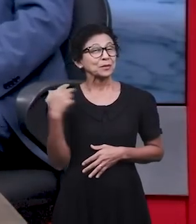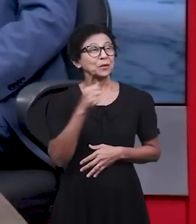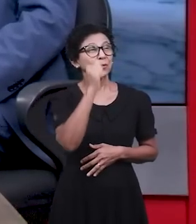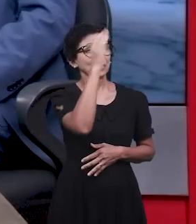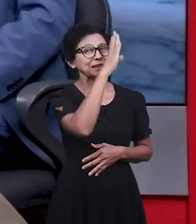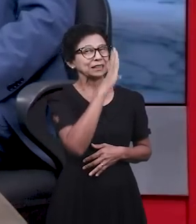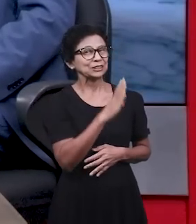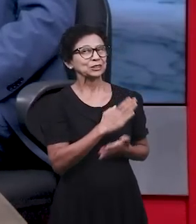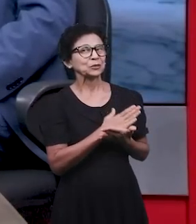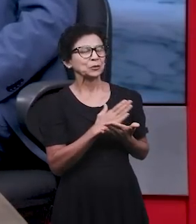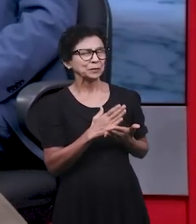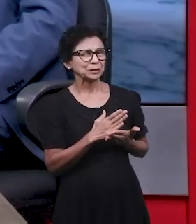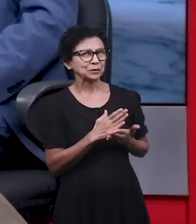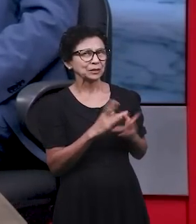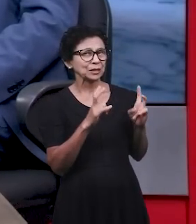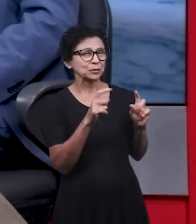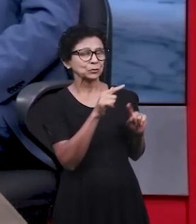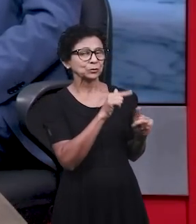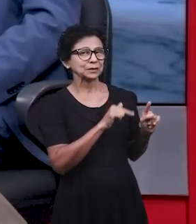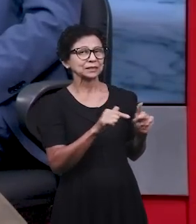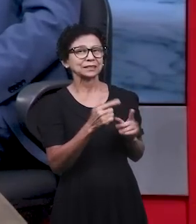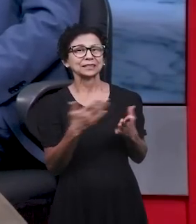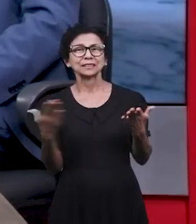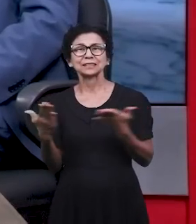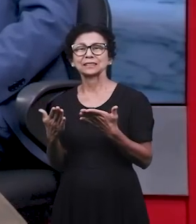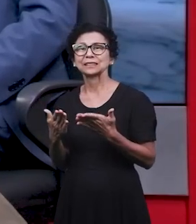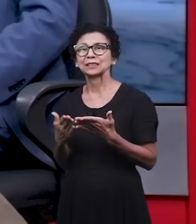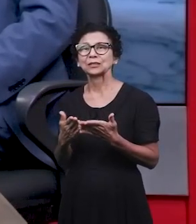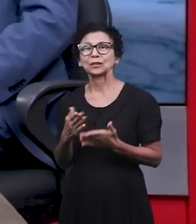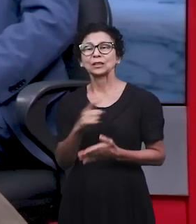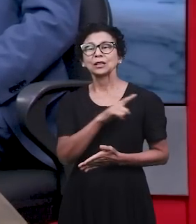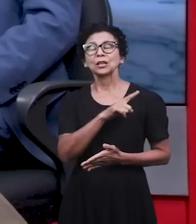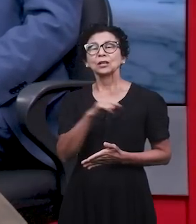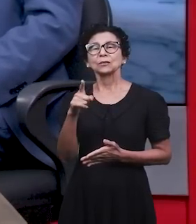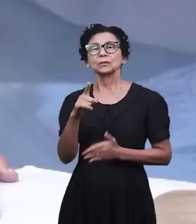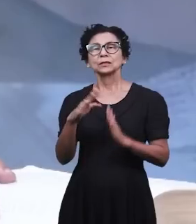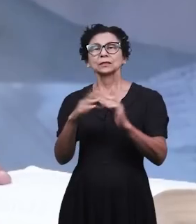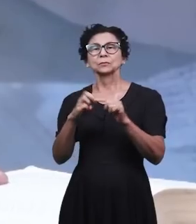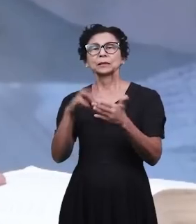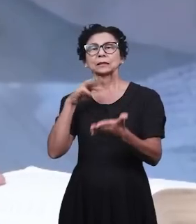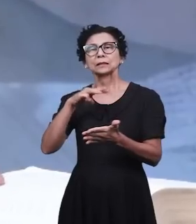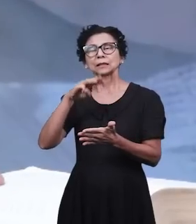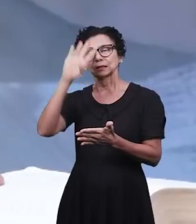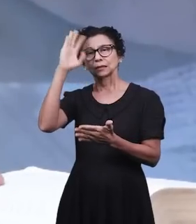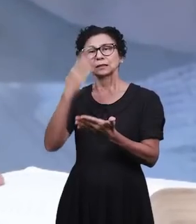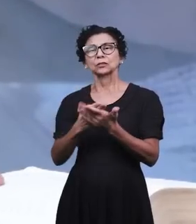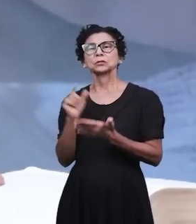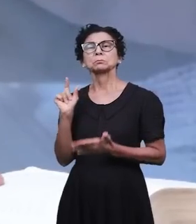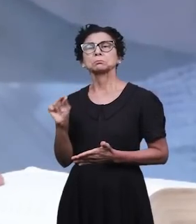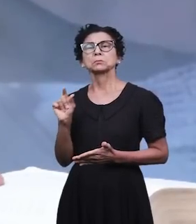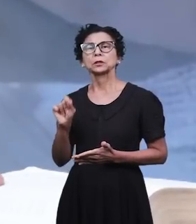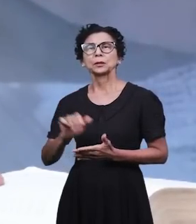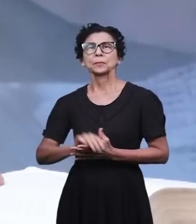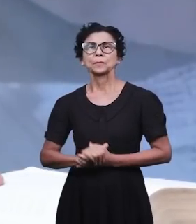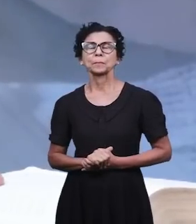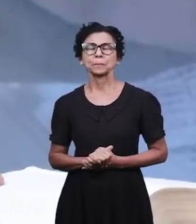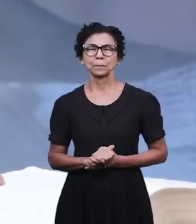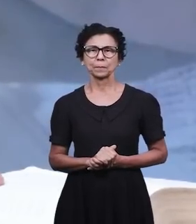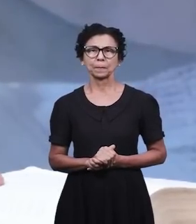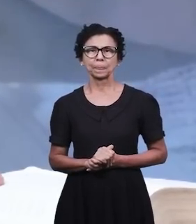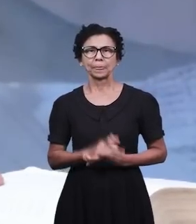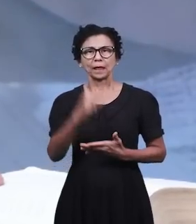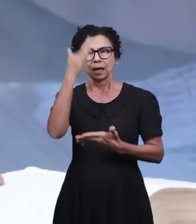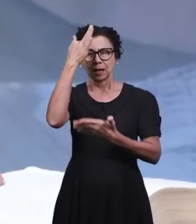santos, né? E agora veio essa, em que vocês acreditam? Podemos resumir a nossa fé baseada sempre